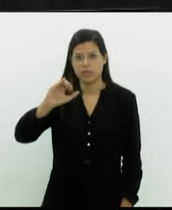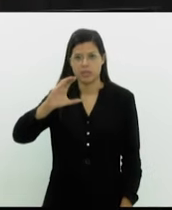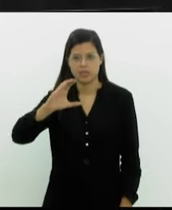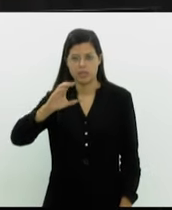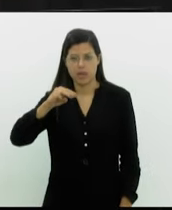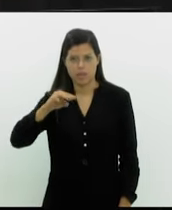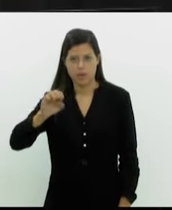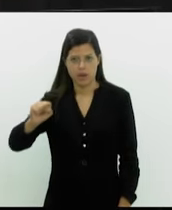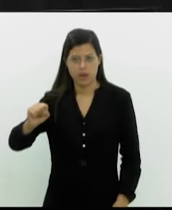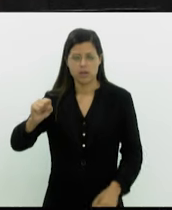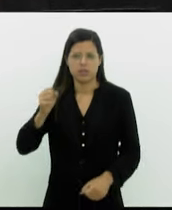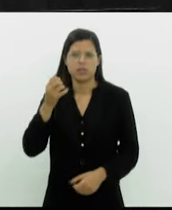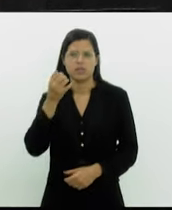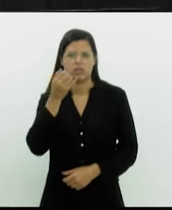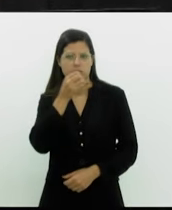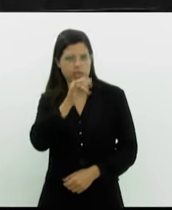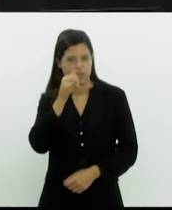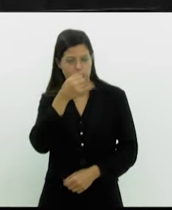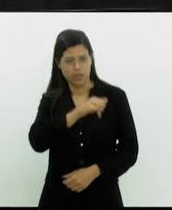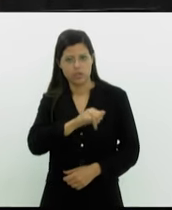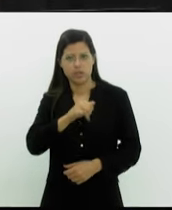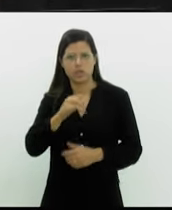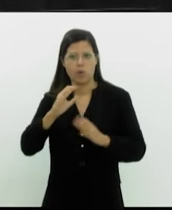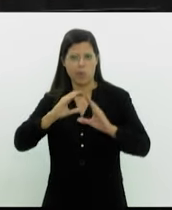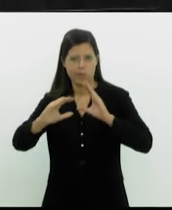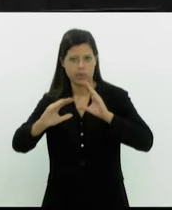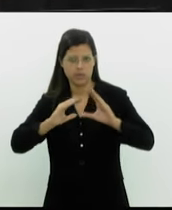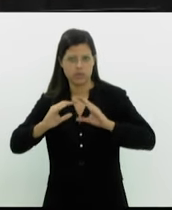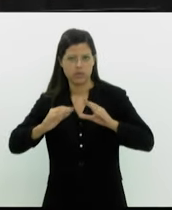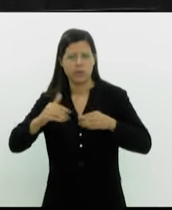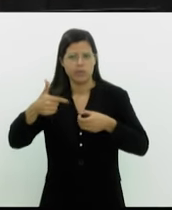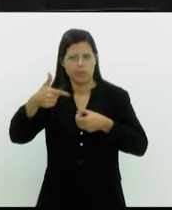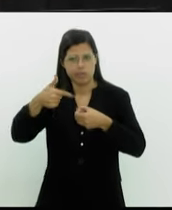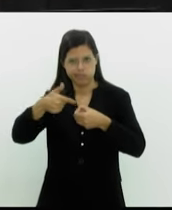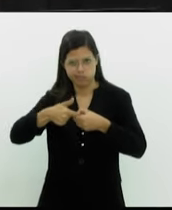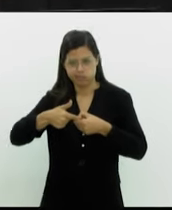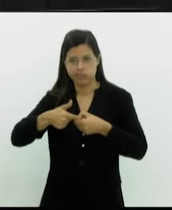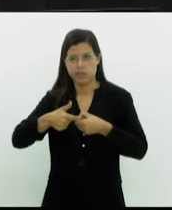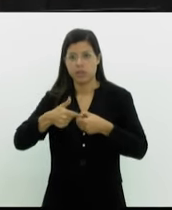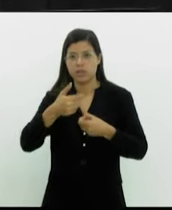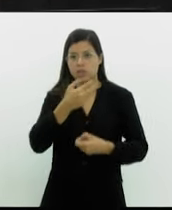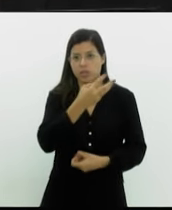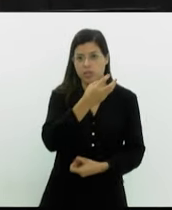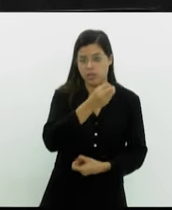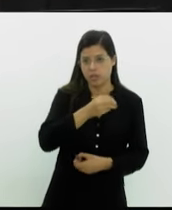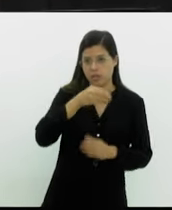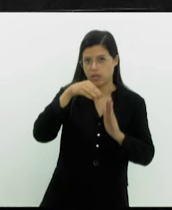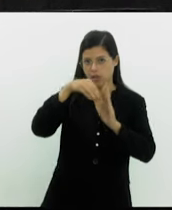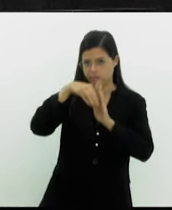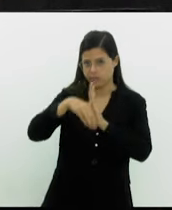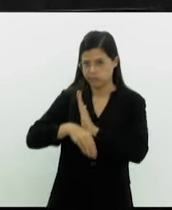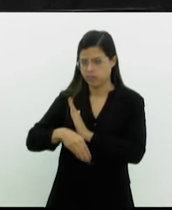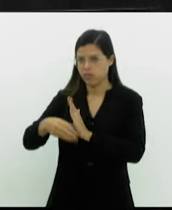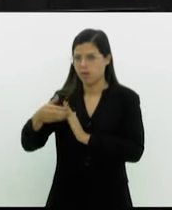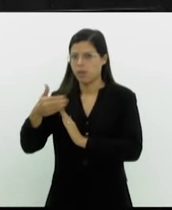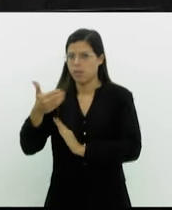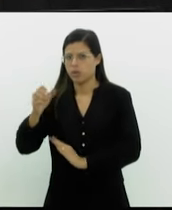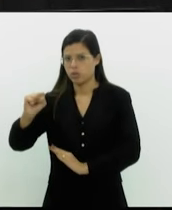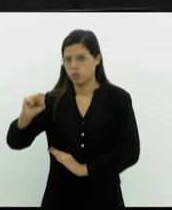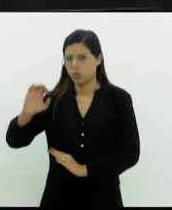de energia, telecomunicações e combustíveis, de 30 para 18 pontos